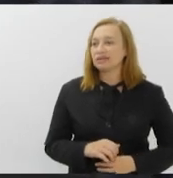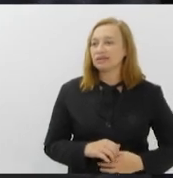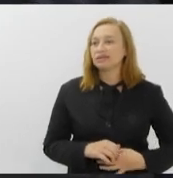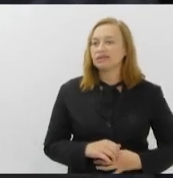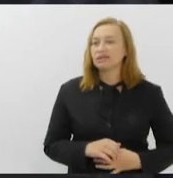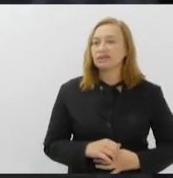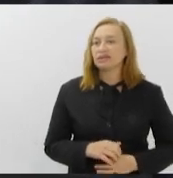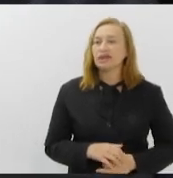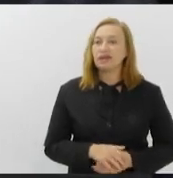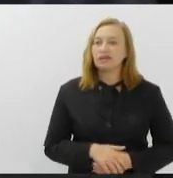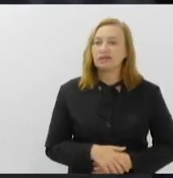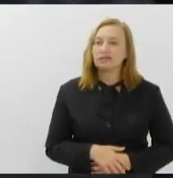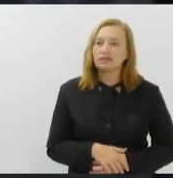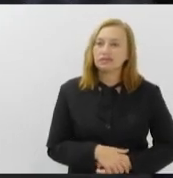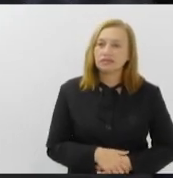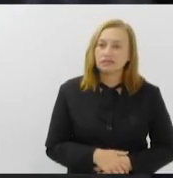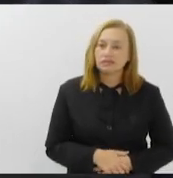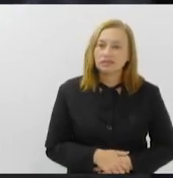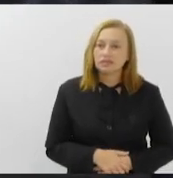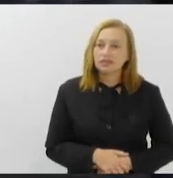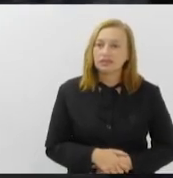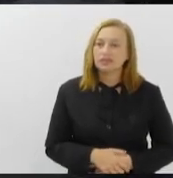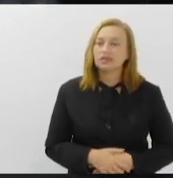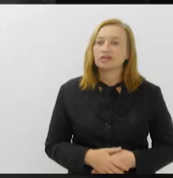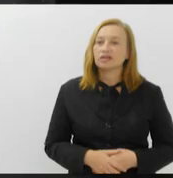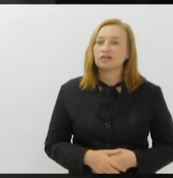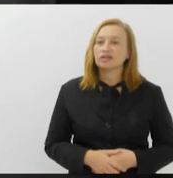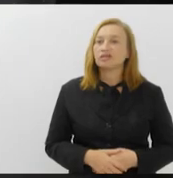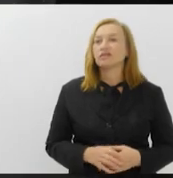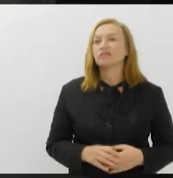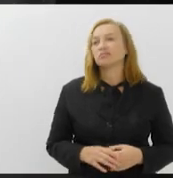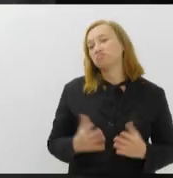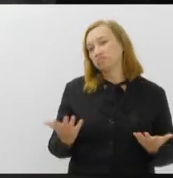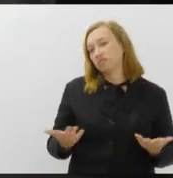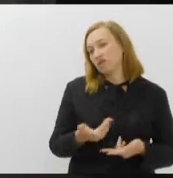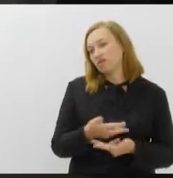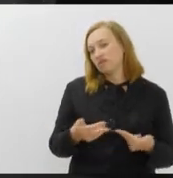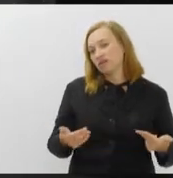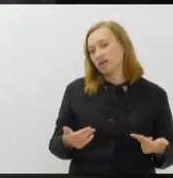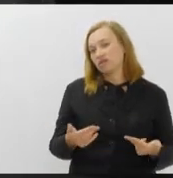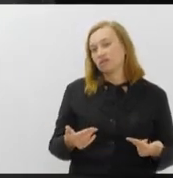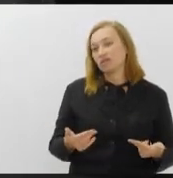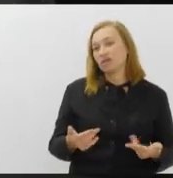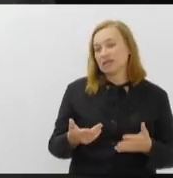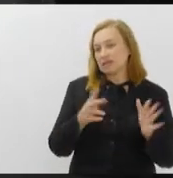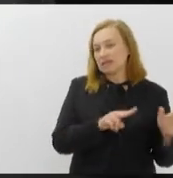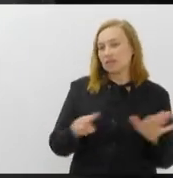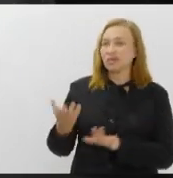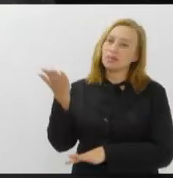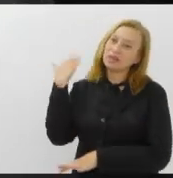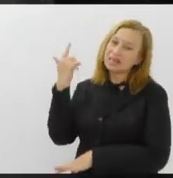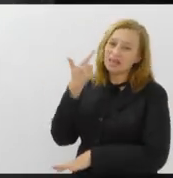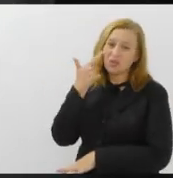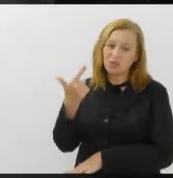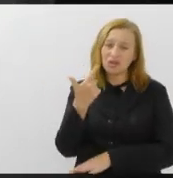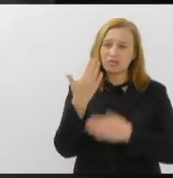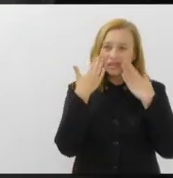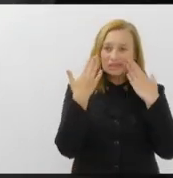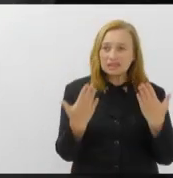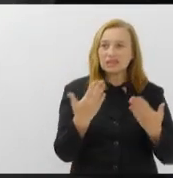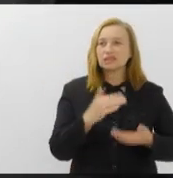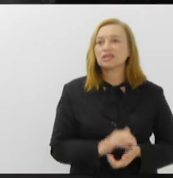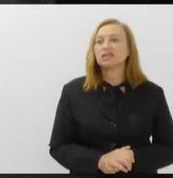aqui, estavam na reunião onde eu estive online, algumas pessoas eu já vi aqui semana passada representando os indígenas, né,